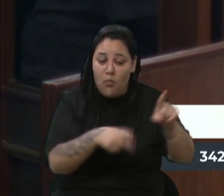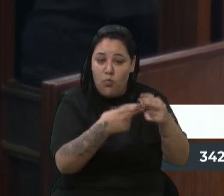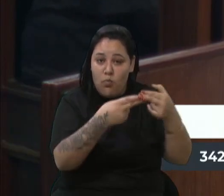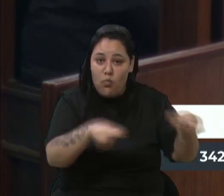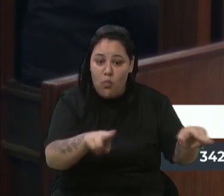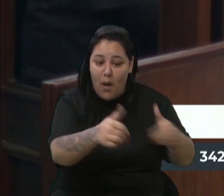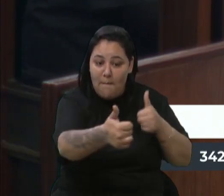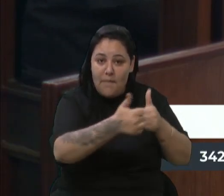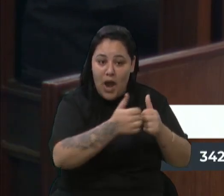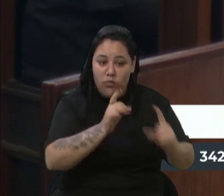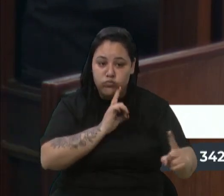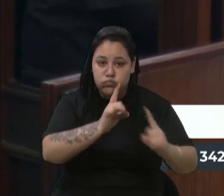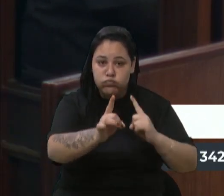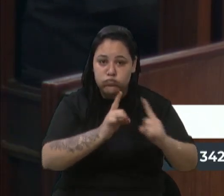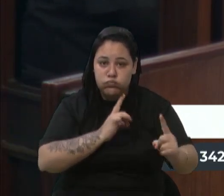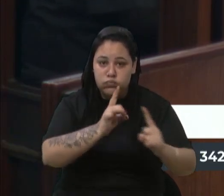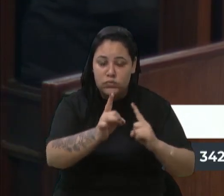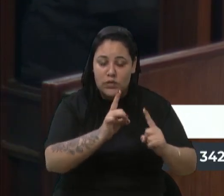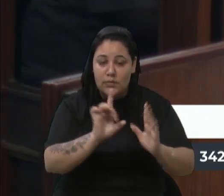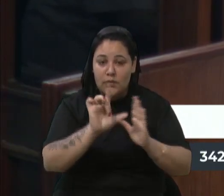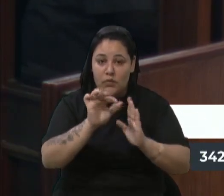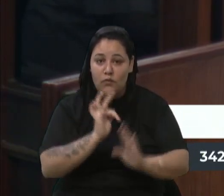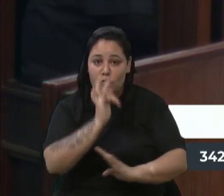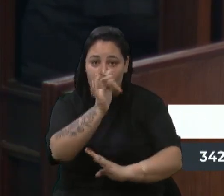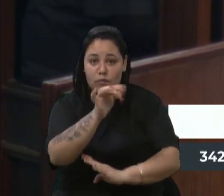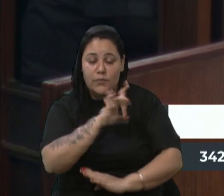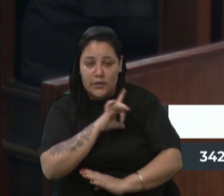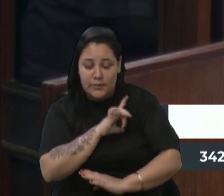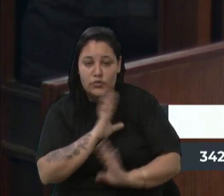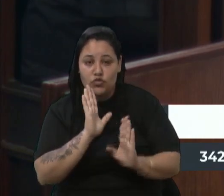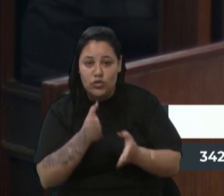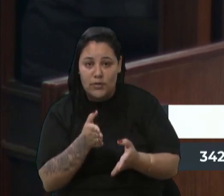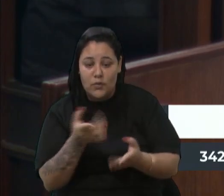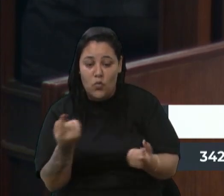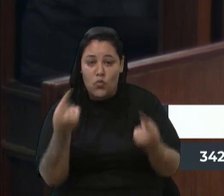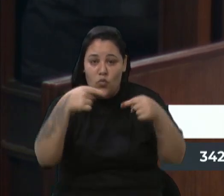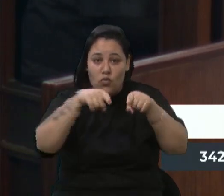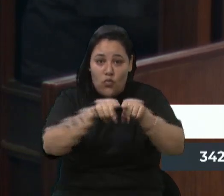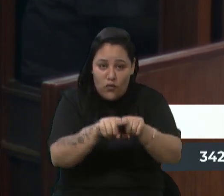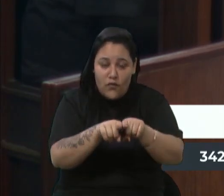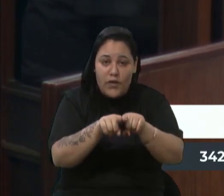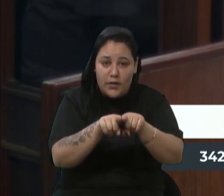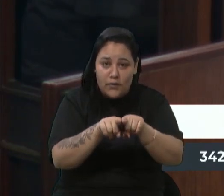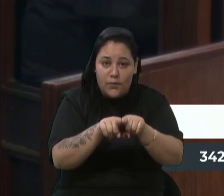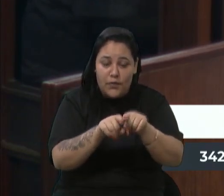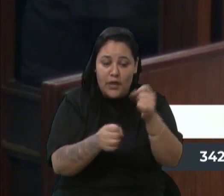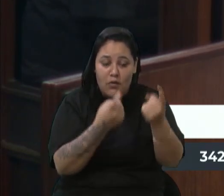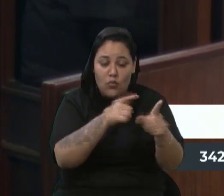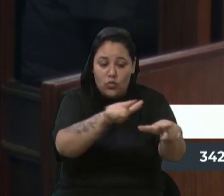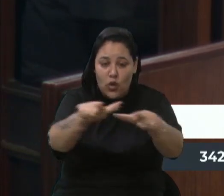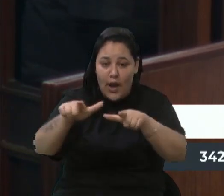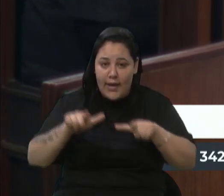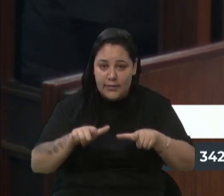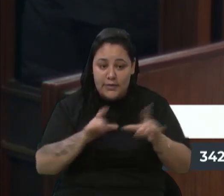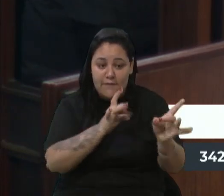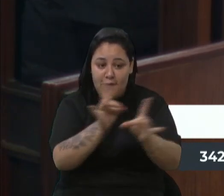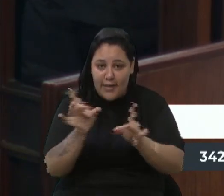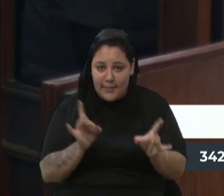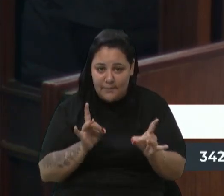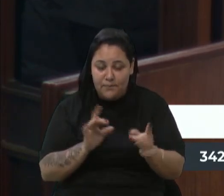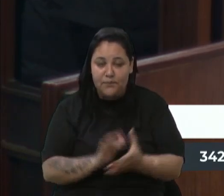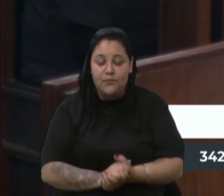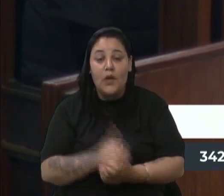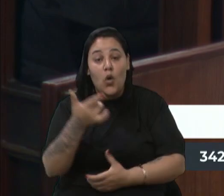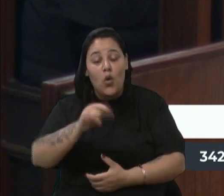rodovias. Para o futuro, se prevê ainda um convênio com estabelecimentos comerciais. Outra possibilidade é realizar